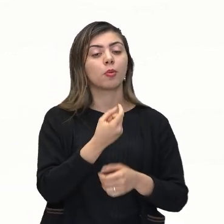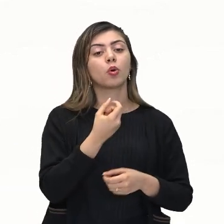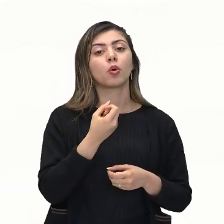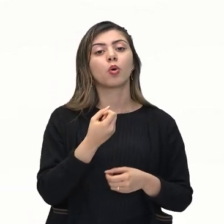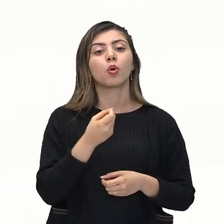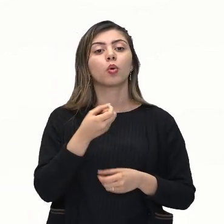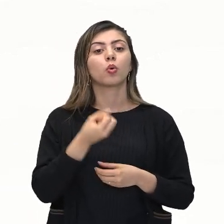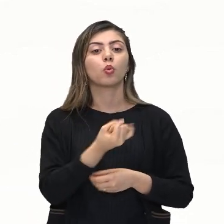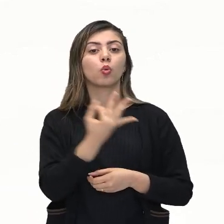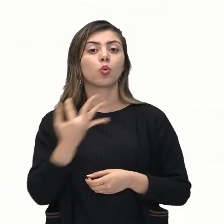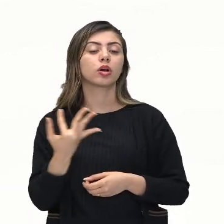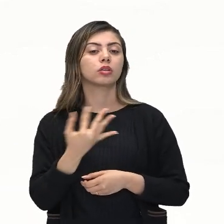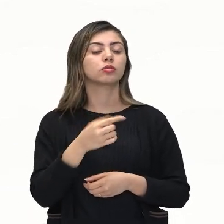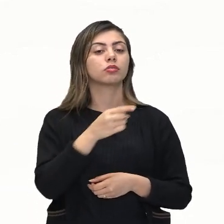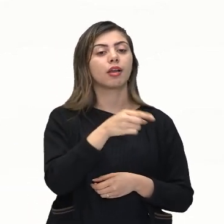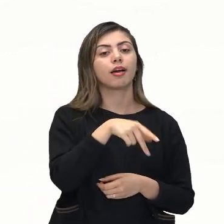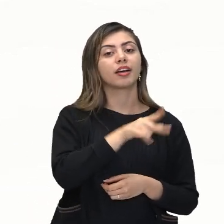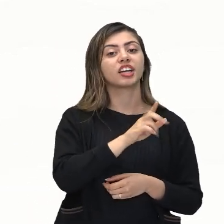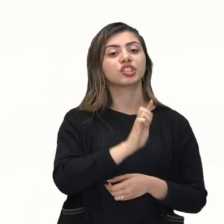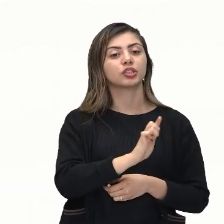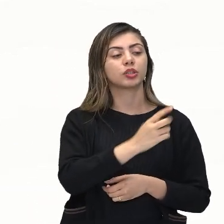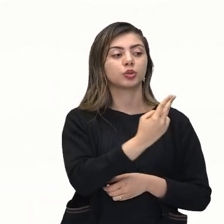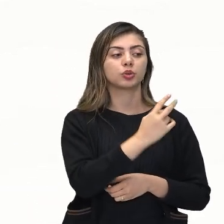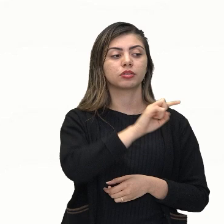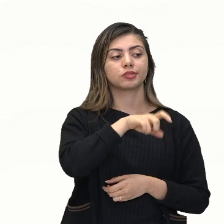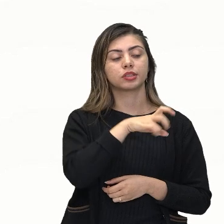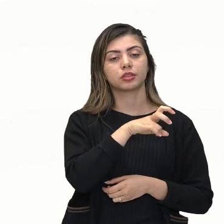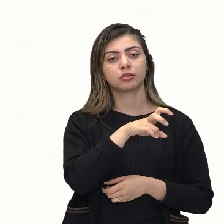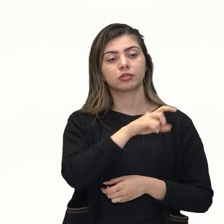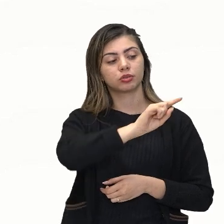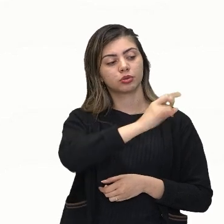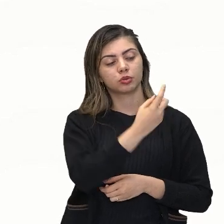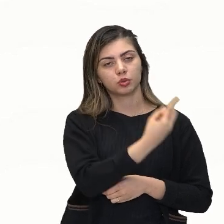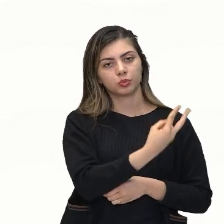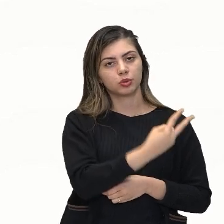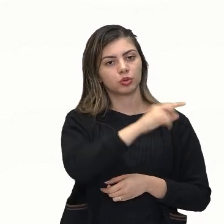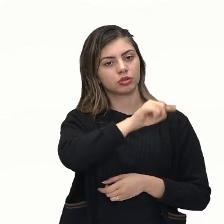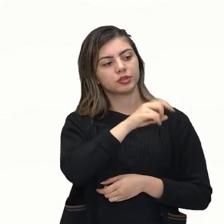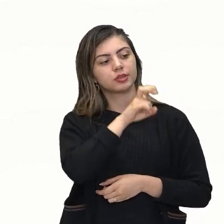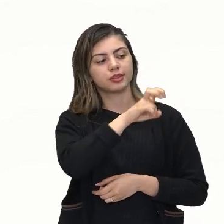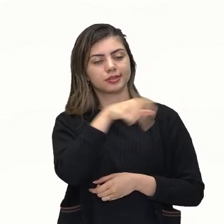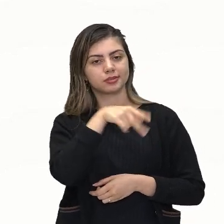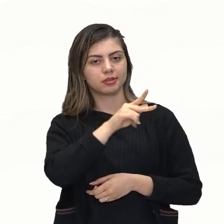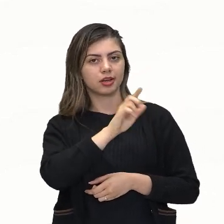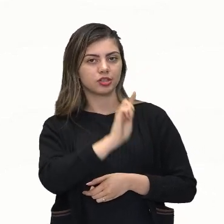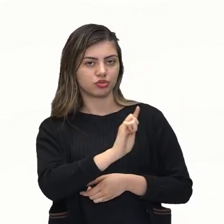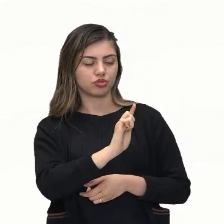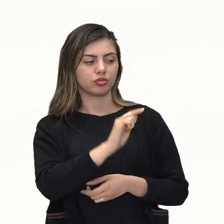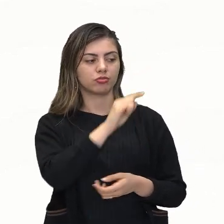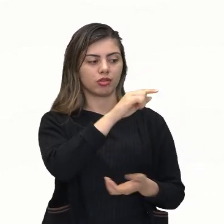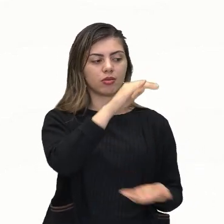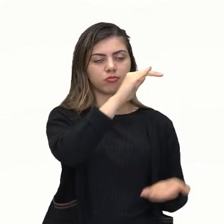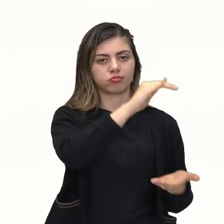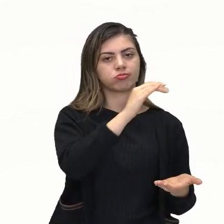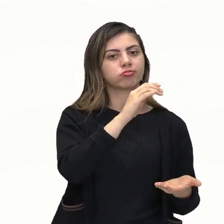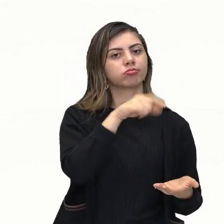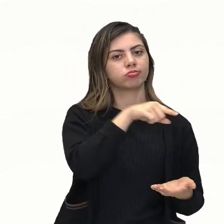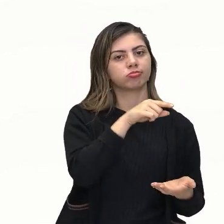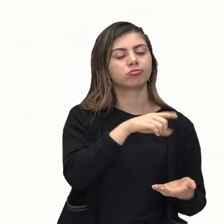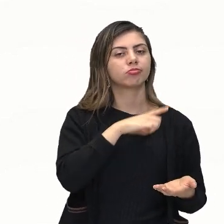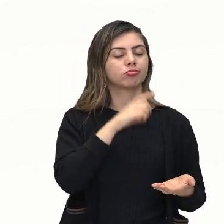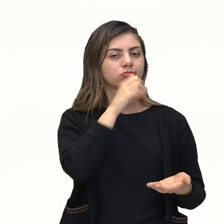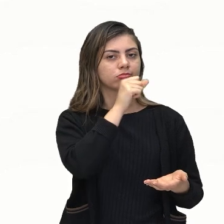né, quilos de laranja e pagou R$ 3,50, tá?